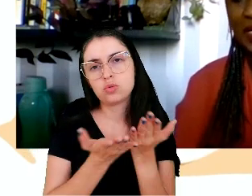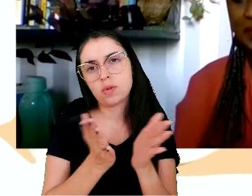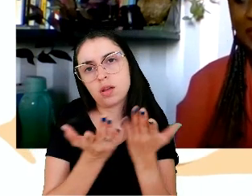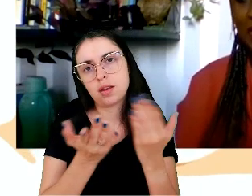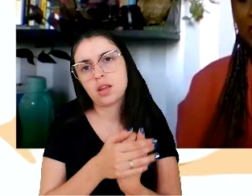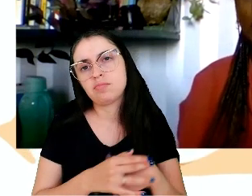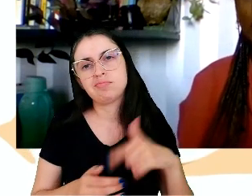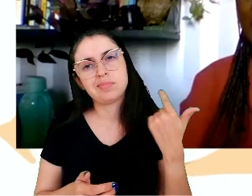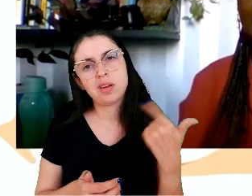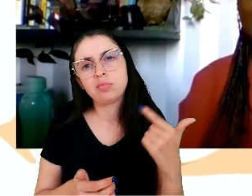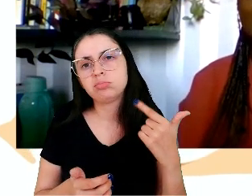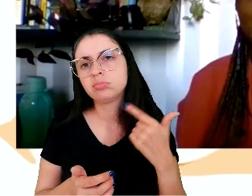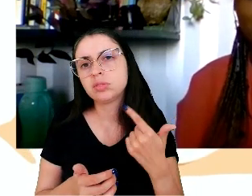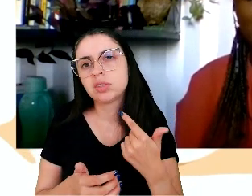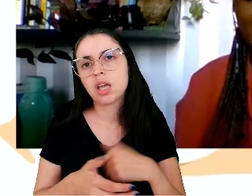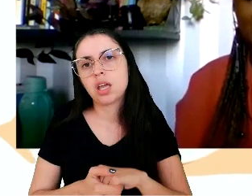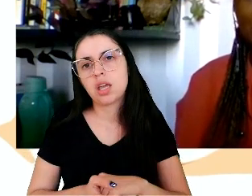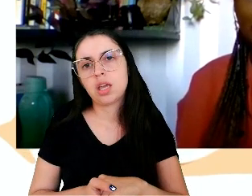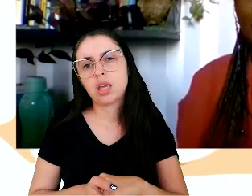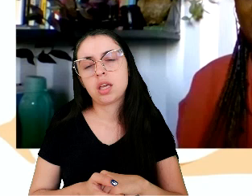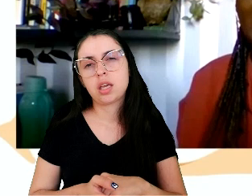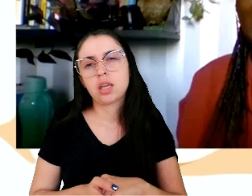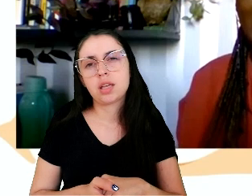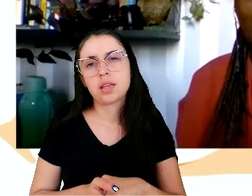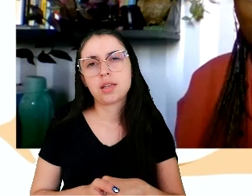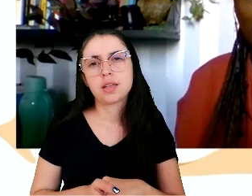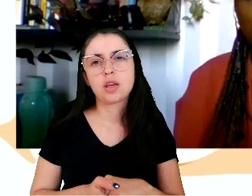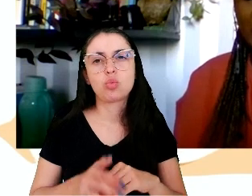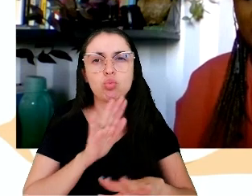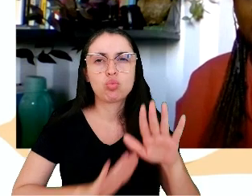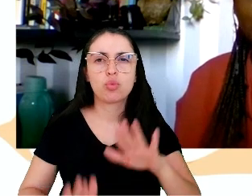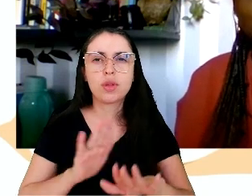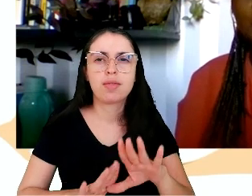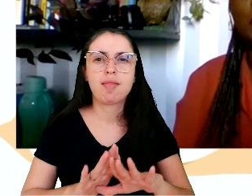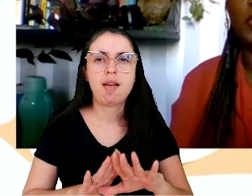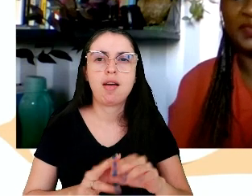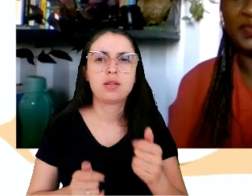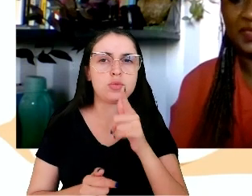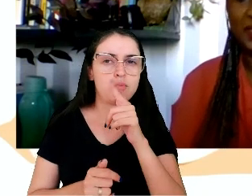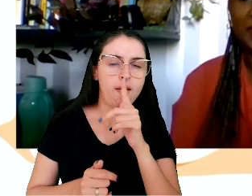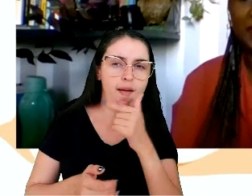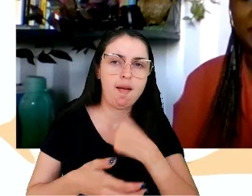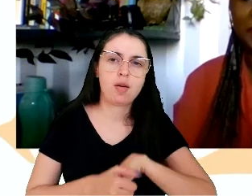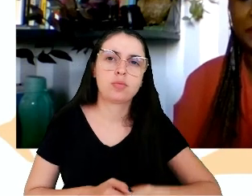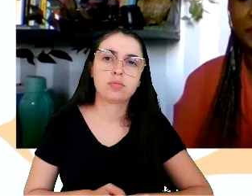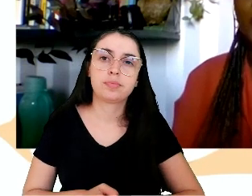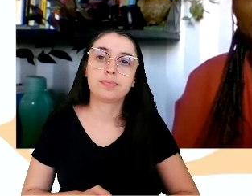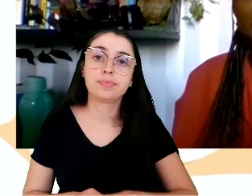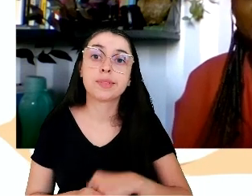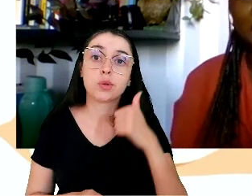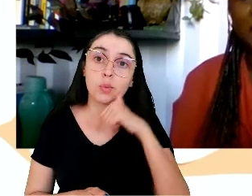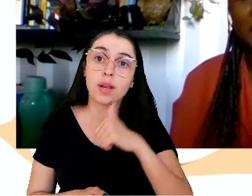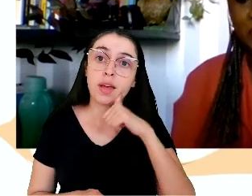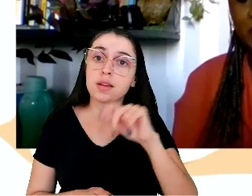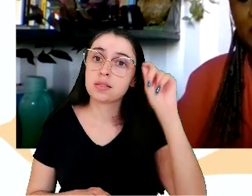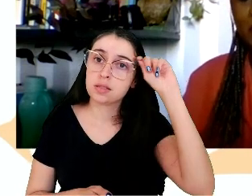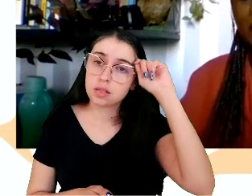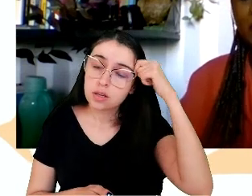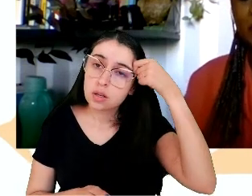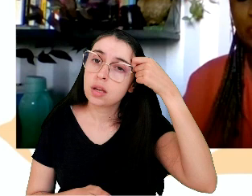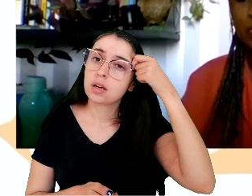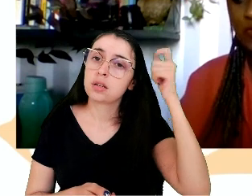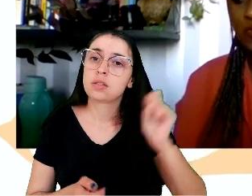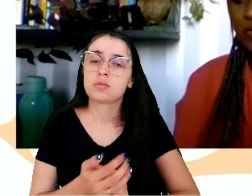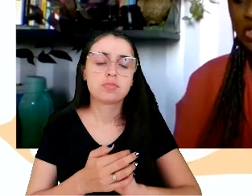não têm acesso a saneamento básico e a água potável, são mulheres negras. Fora todas essas questões,